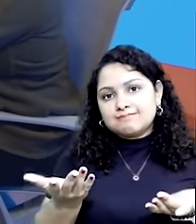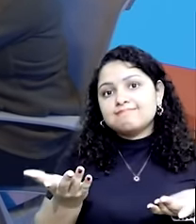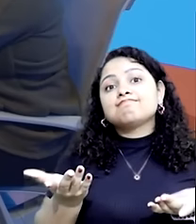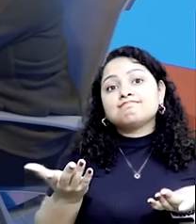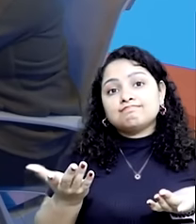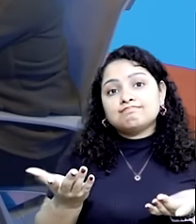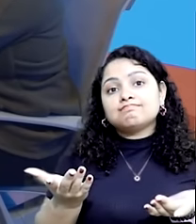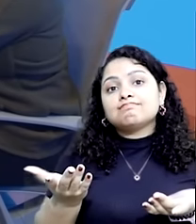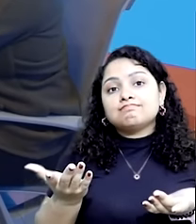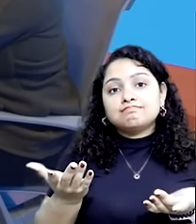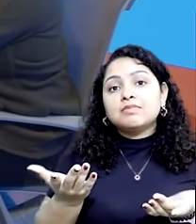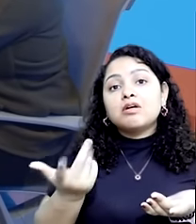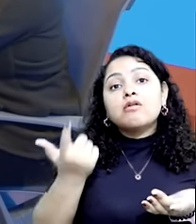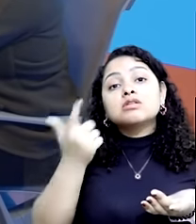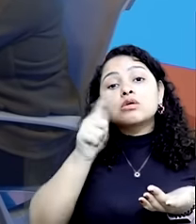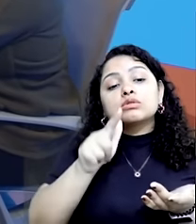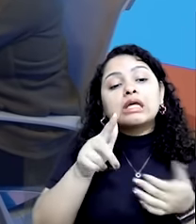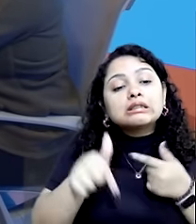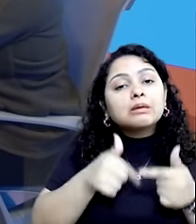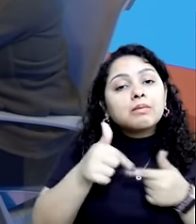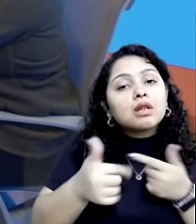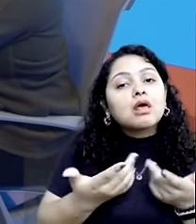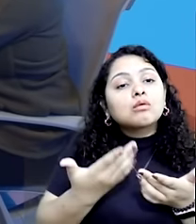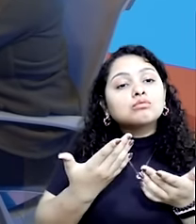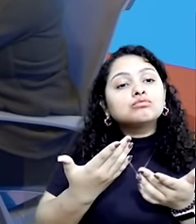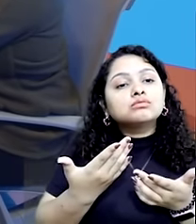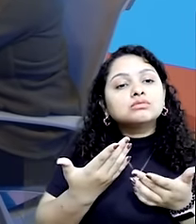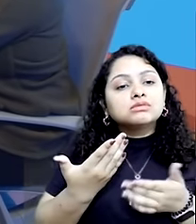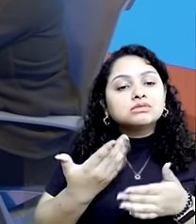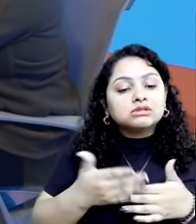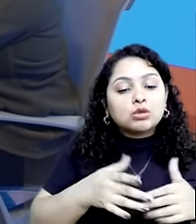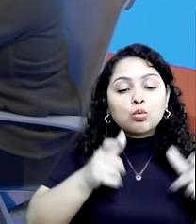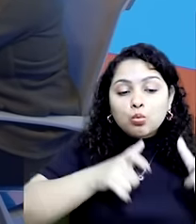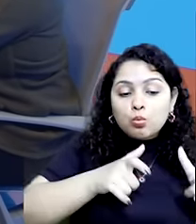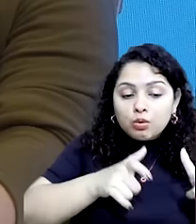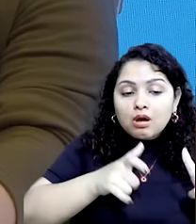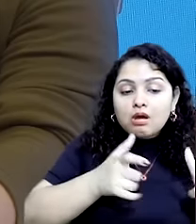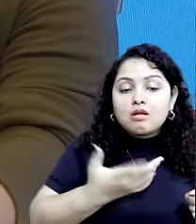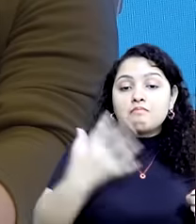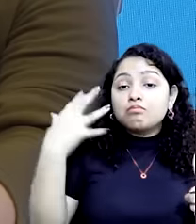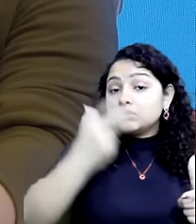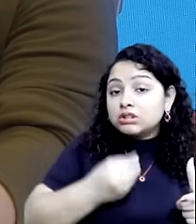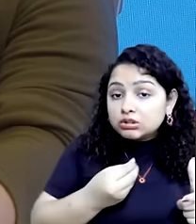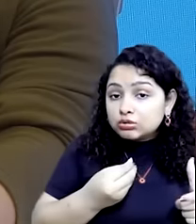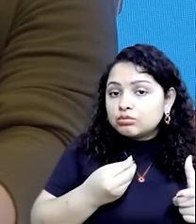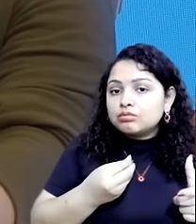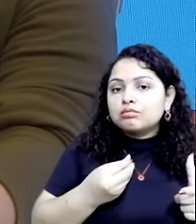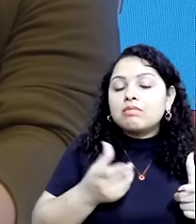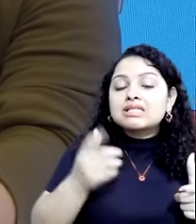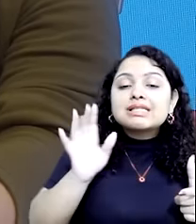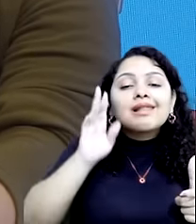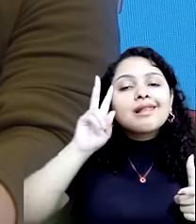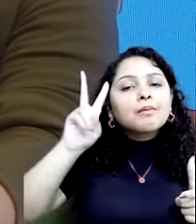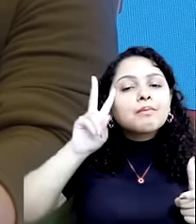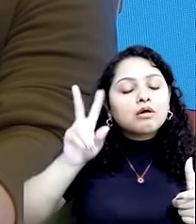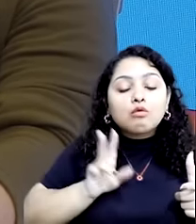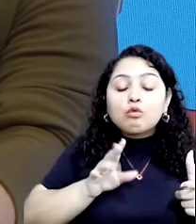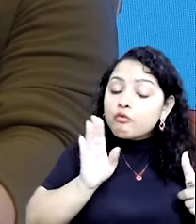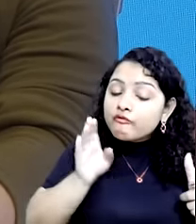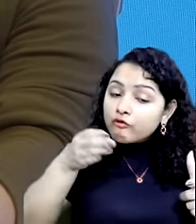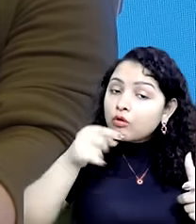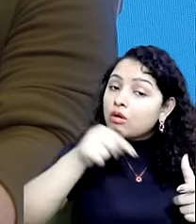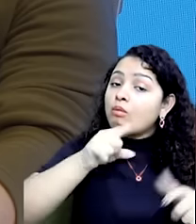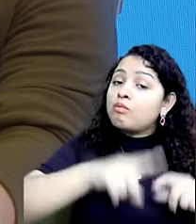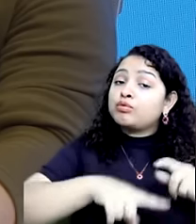né que para você consiga trabalhar ali tem um cenário bonito mas não necessariamente que chame mais atenção né até